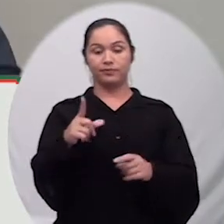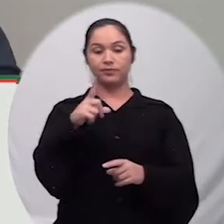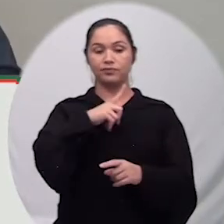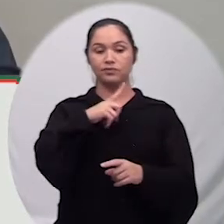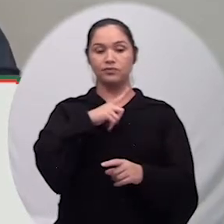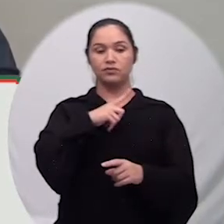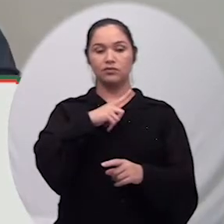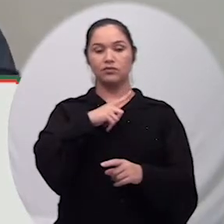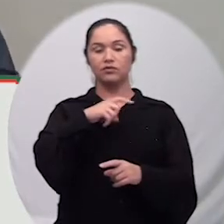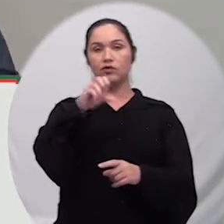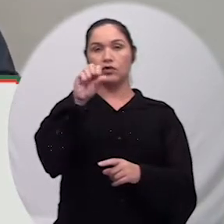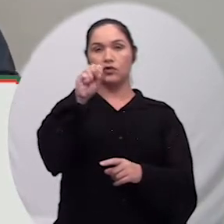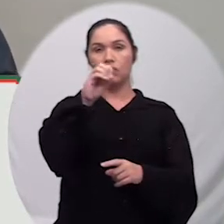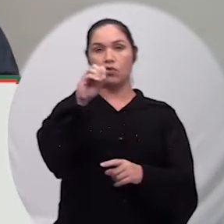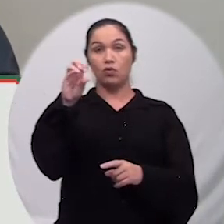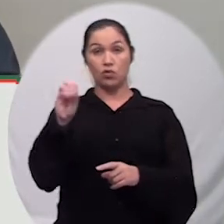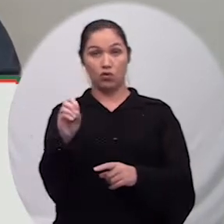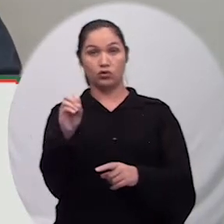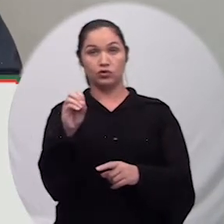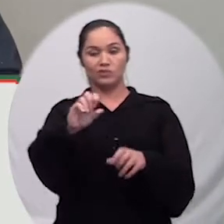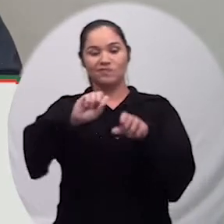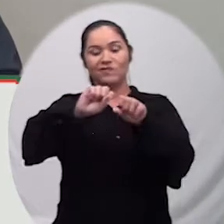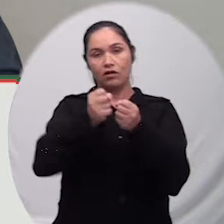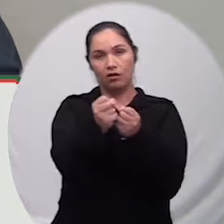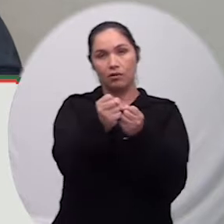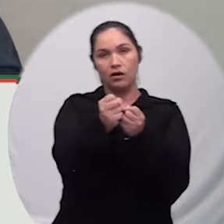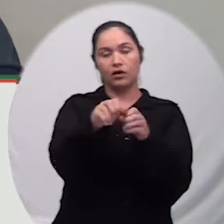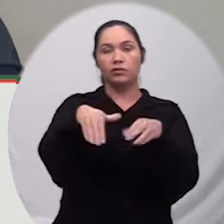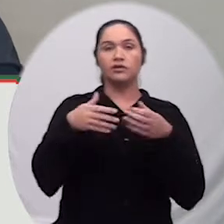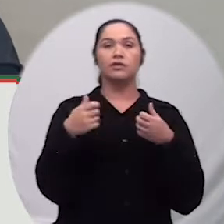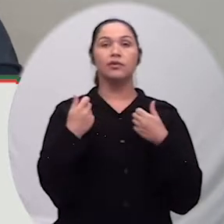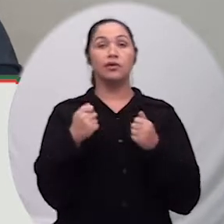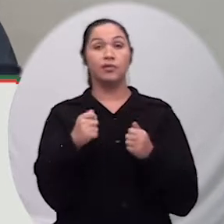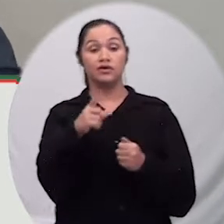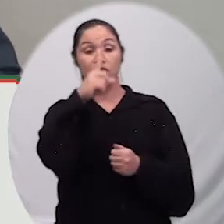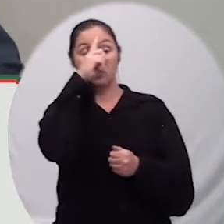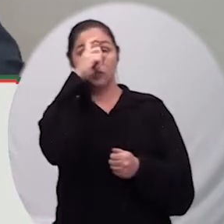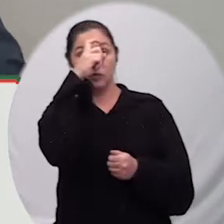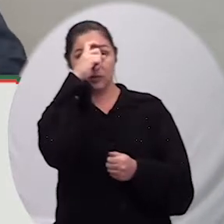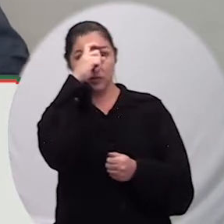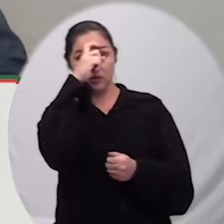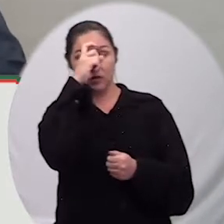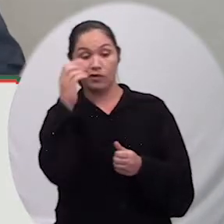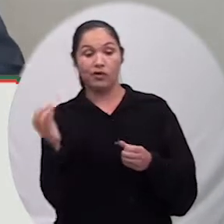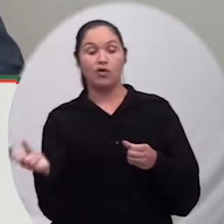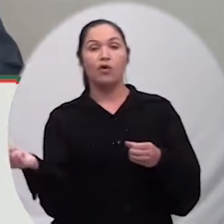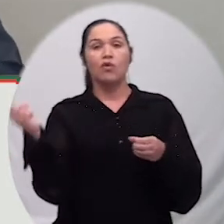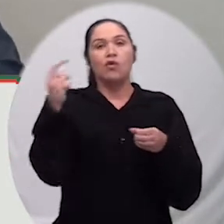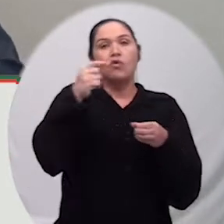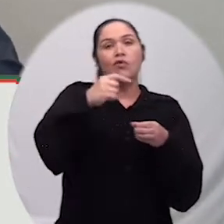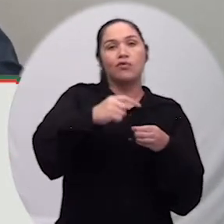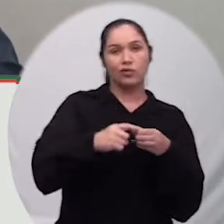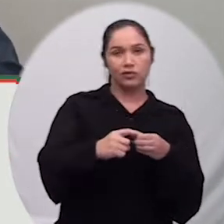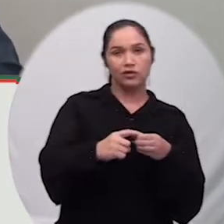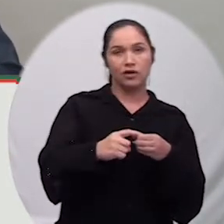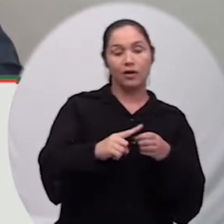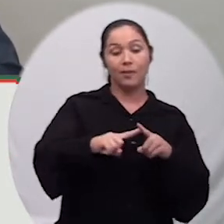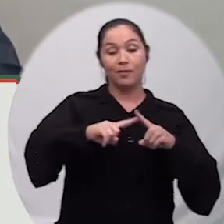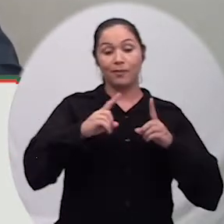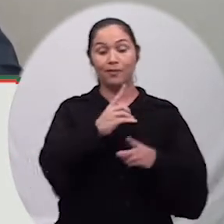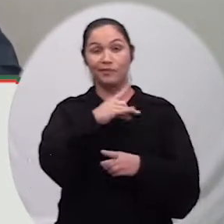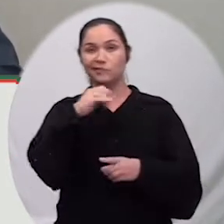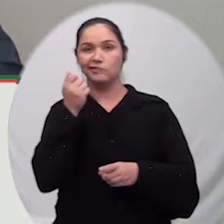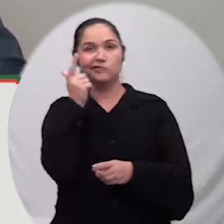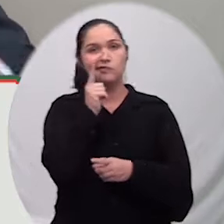para fazer o retorno no Hospital São Donato. Naquele dia ela não conseguiu ir, uma pessoa bem carente da nossa região, ela